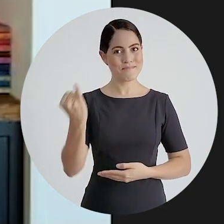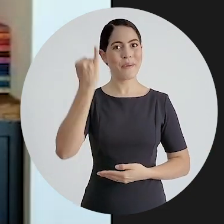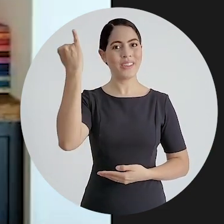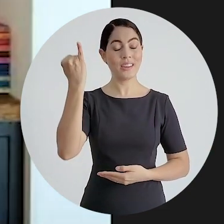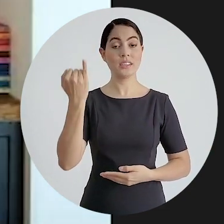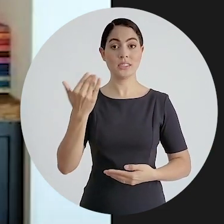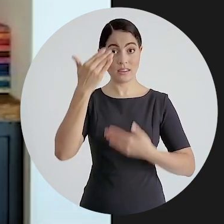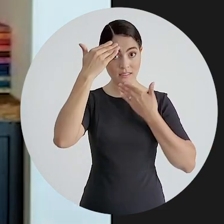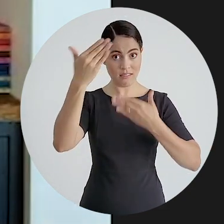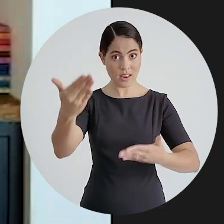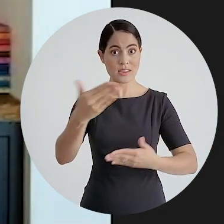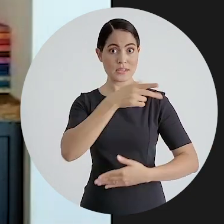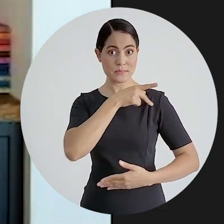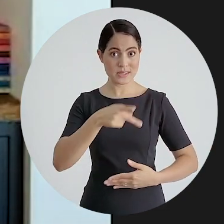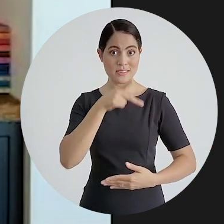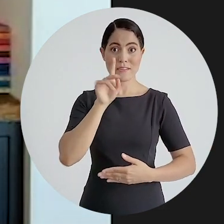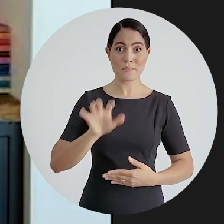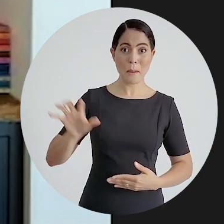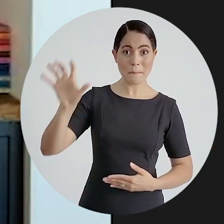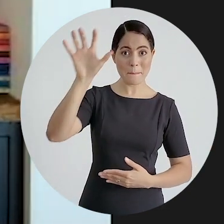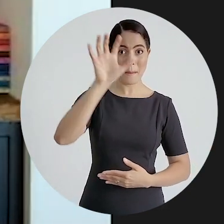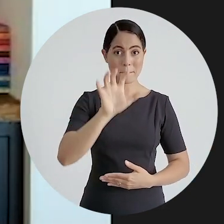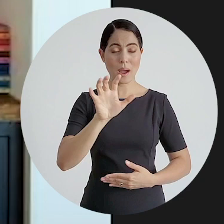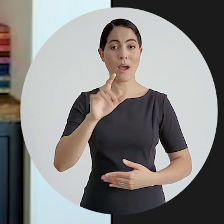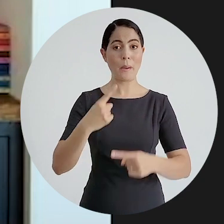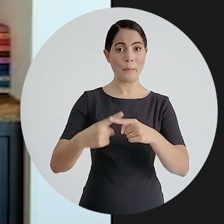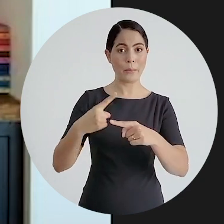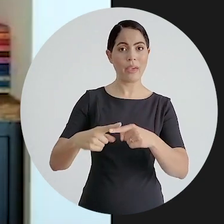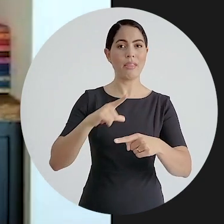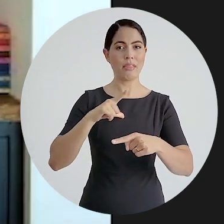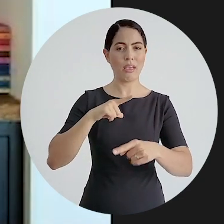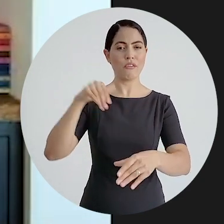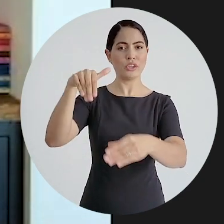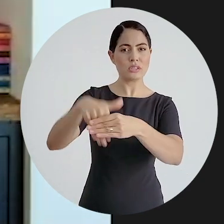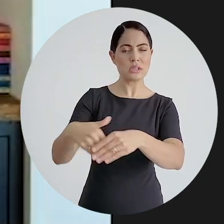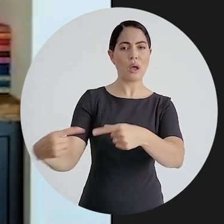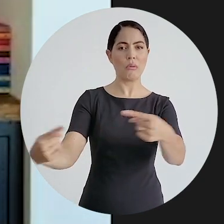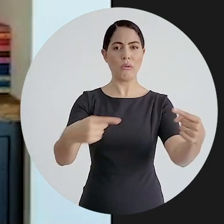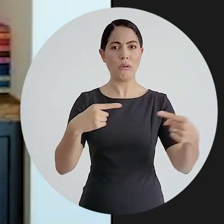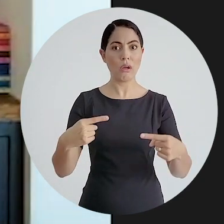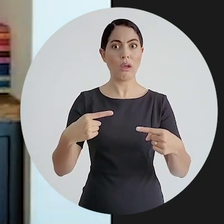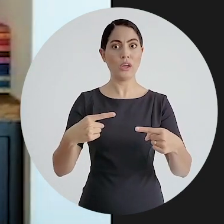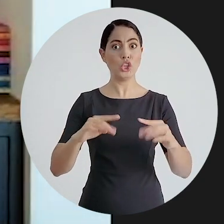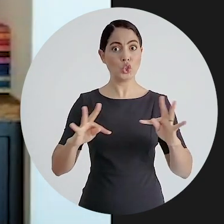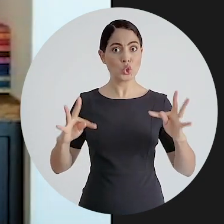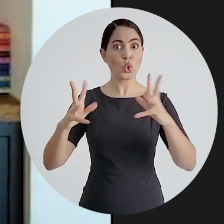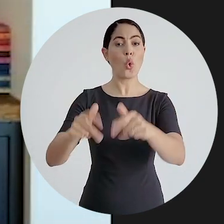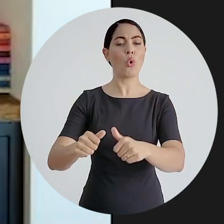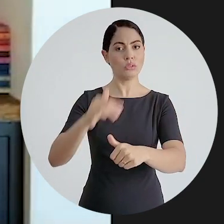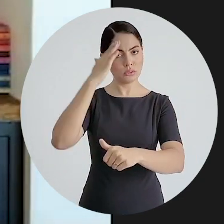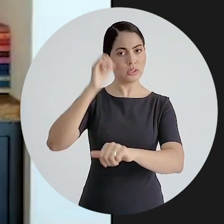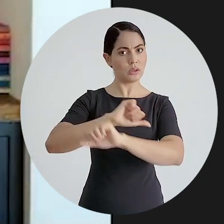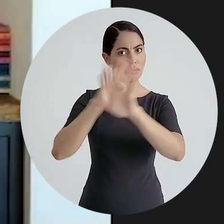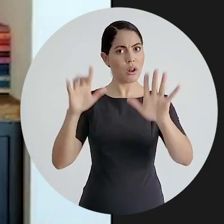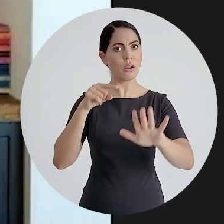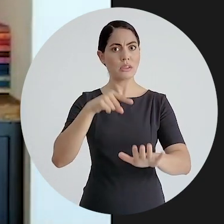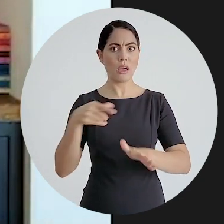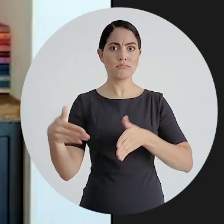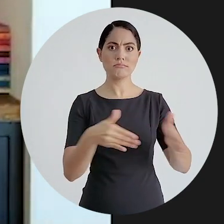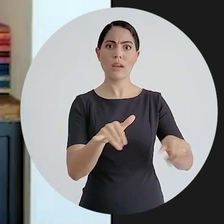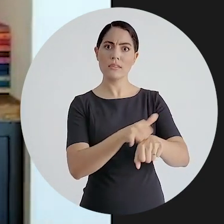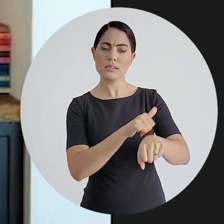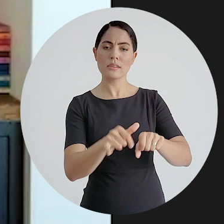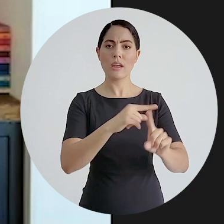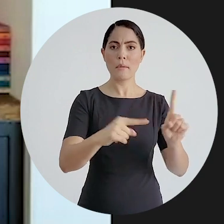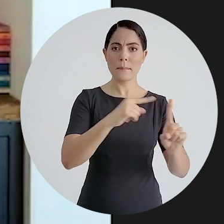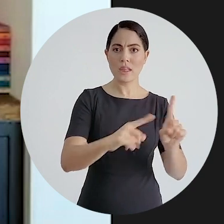que, ao final, após muita discussão, votações, acabaram unanimemente se convencendo que esse era o melhor caminho, e